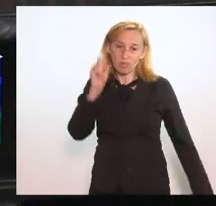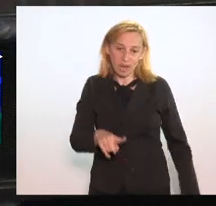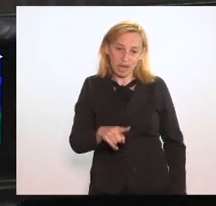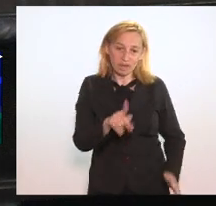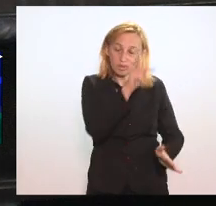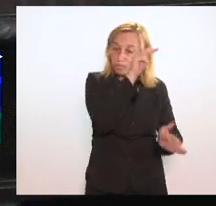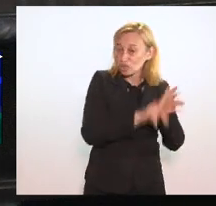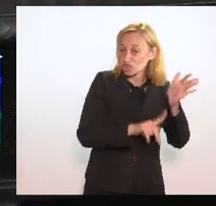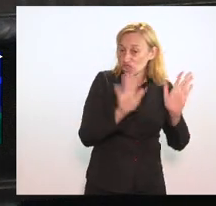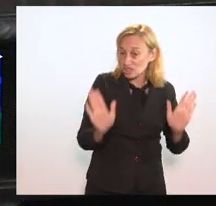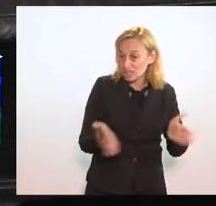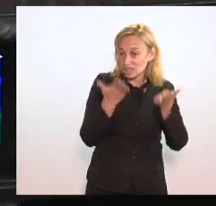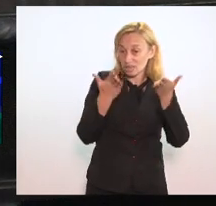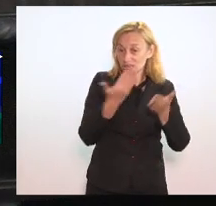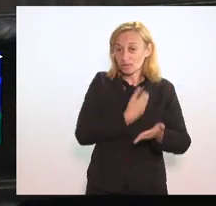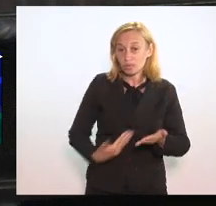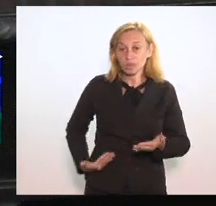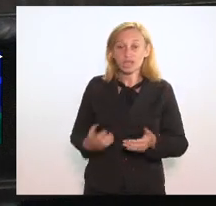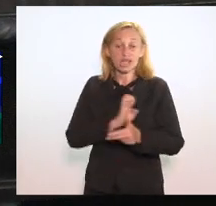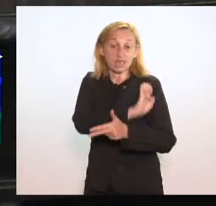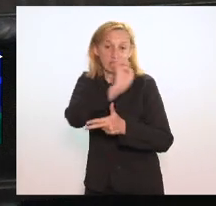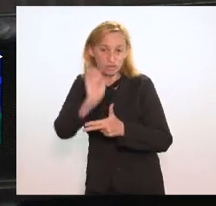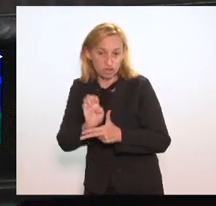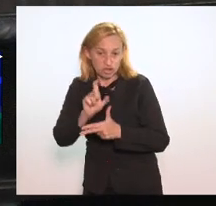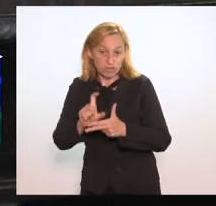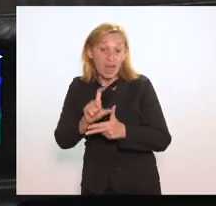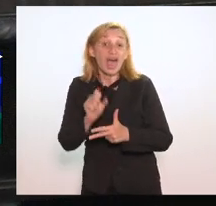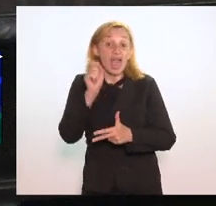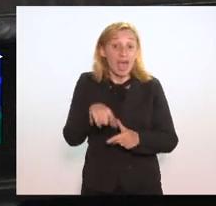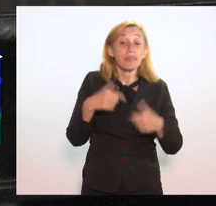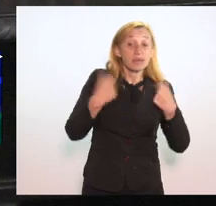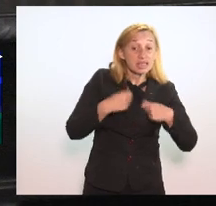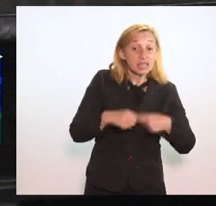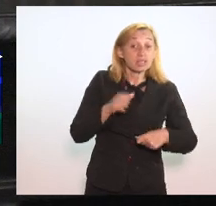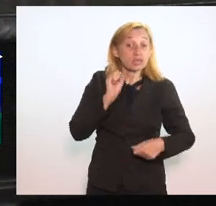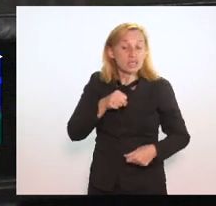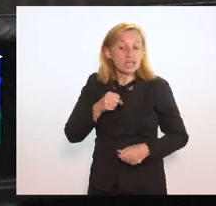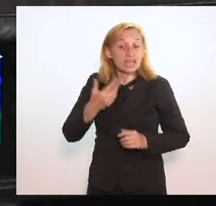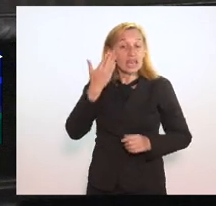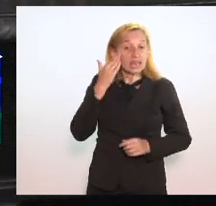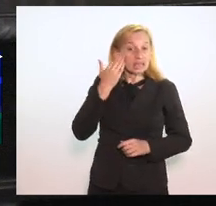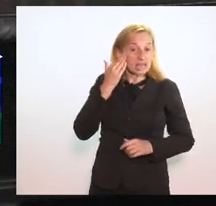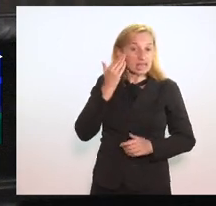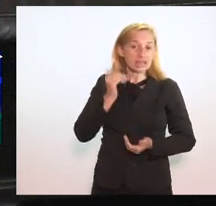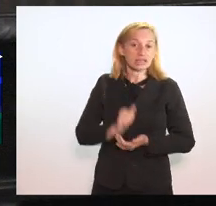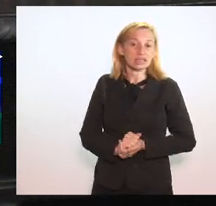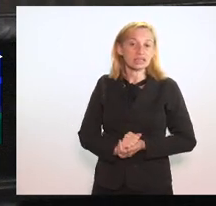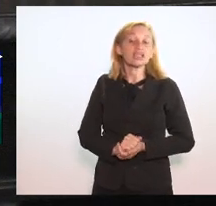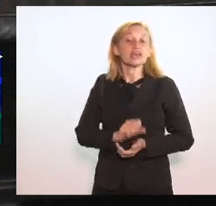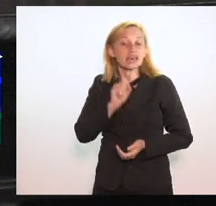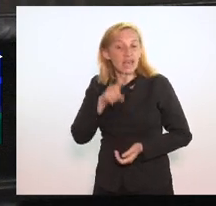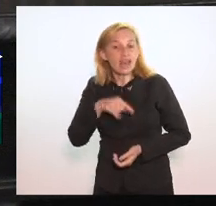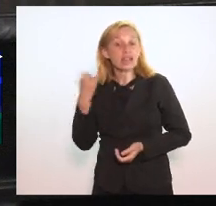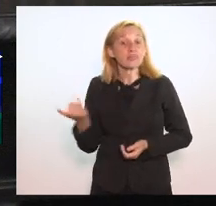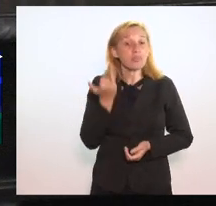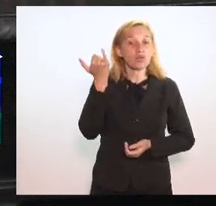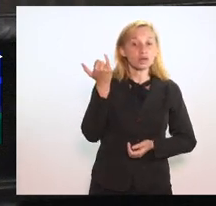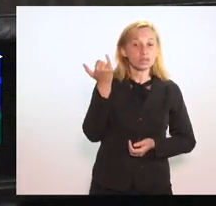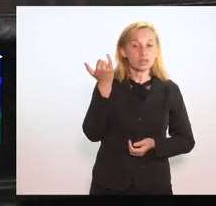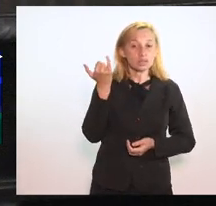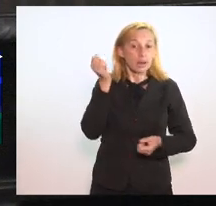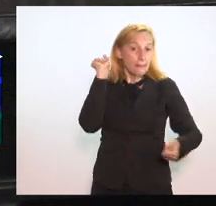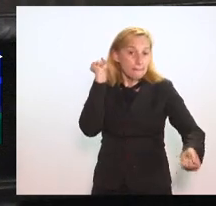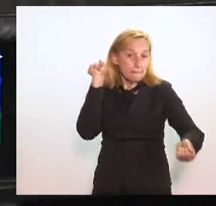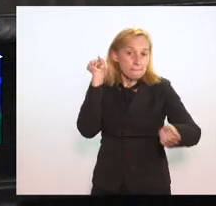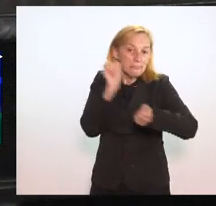de iniciativa do poder o motivo é preciso que se entenda que é necessário uma